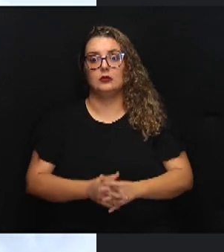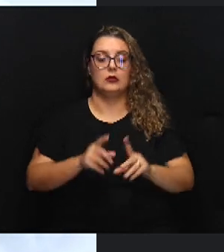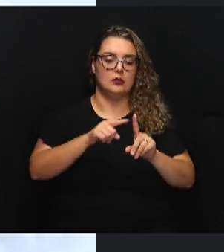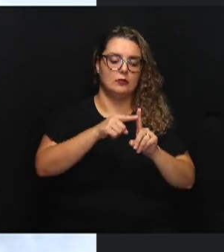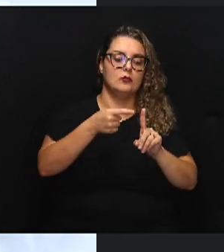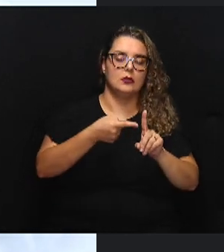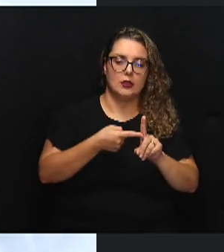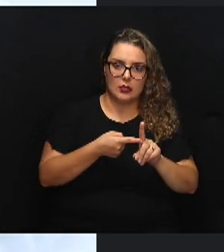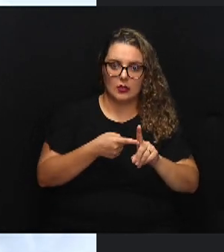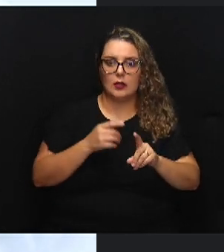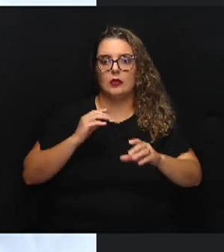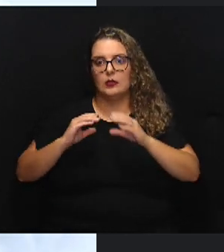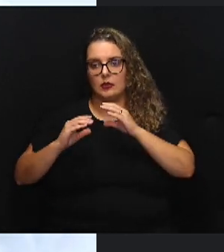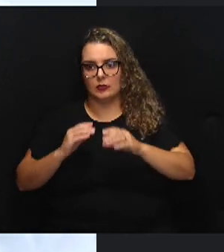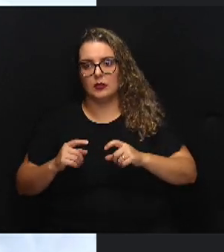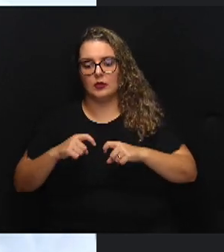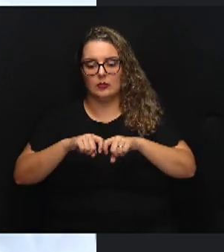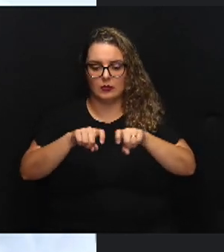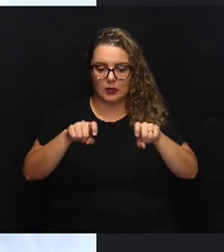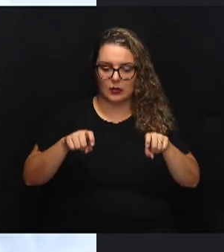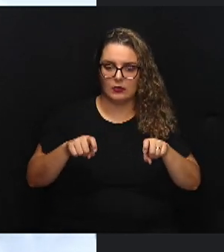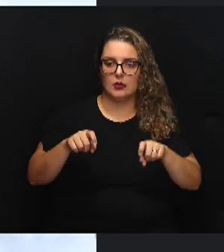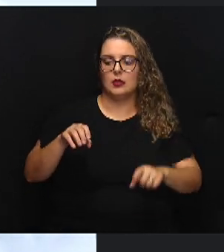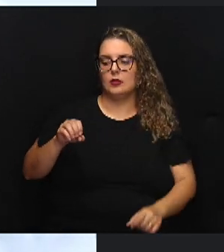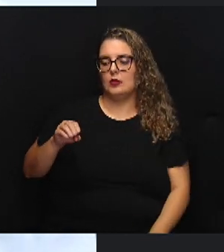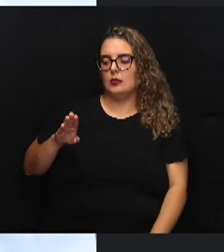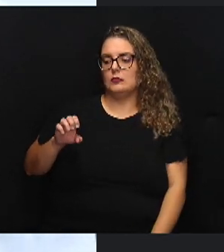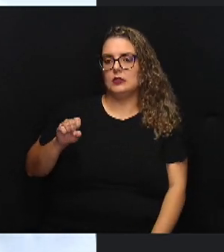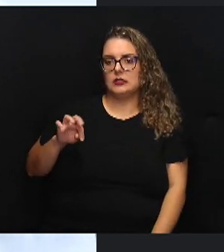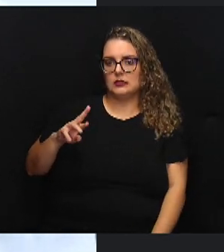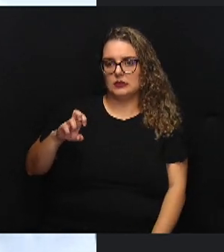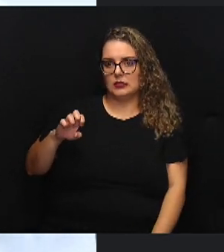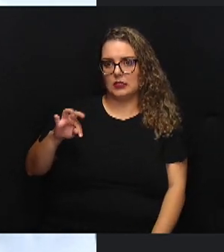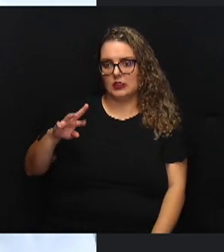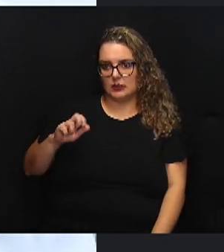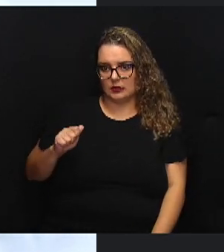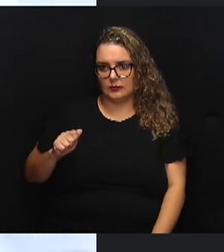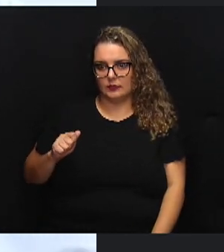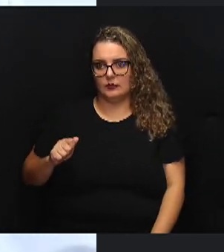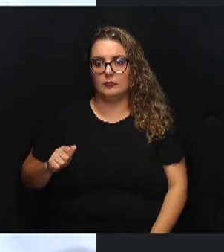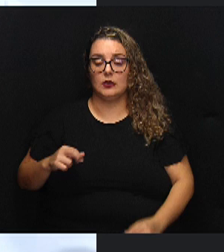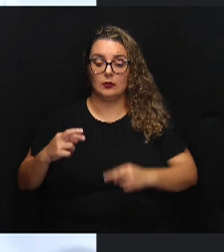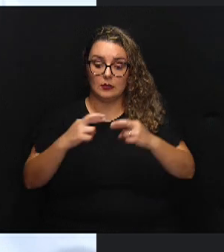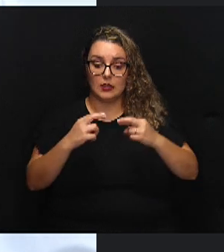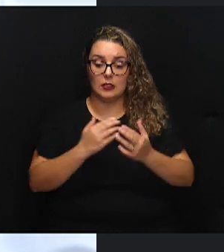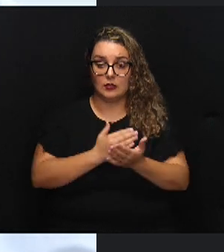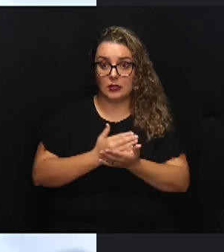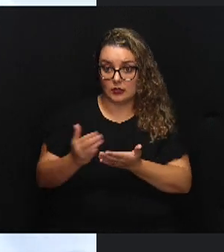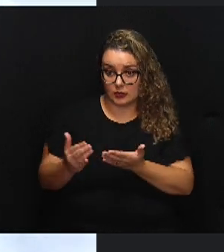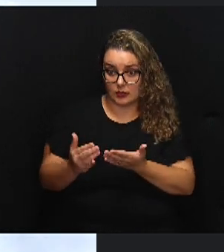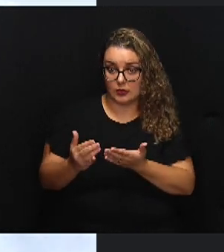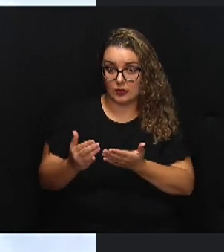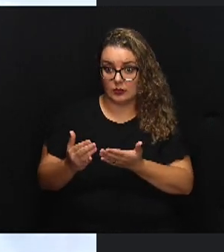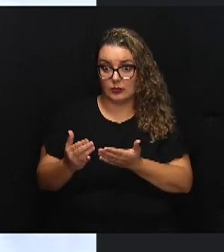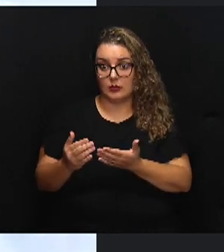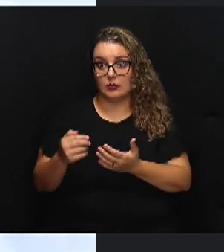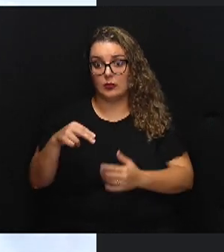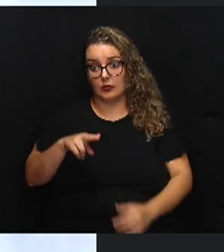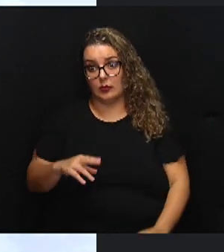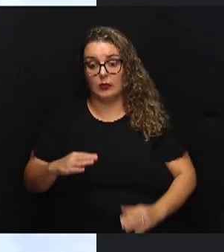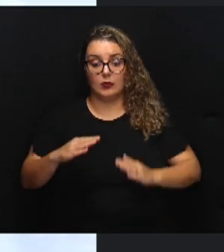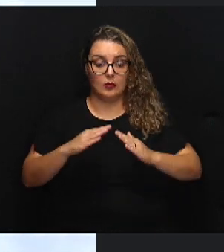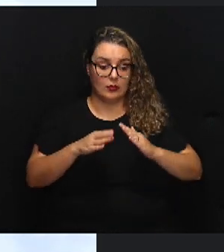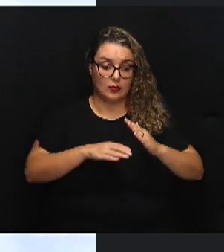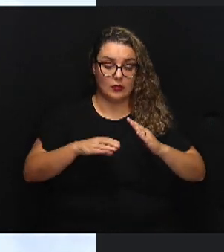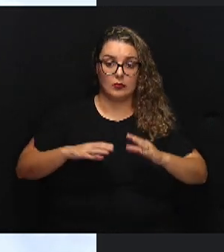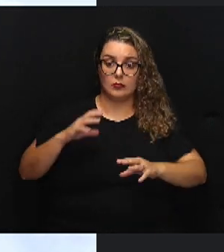ela deve comunicar o ginecologista e obstetra para fazer uma análise inicial, ou até o clínico